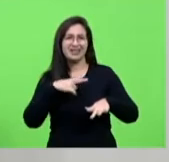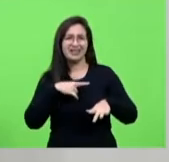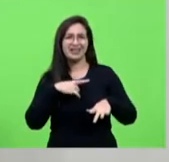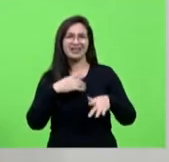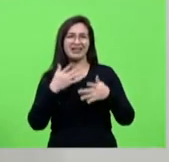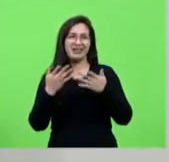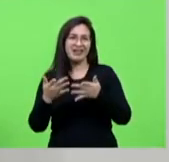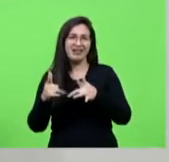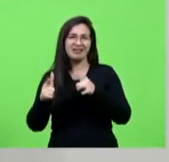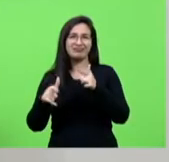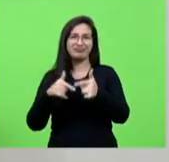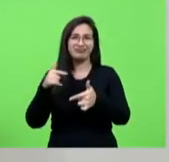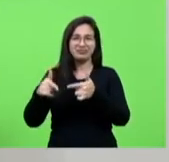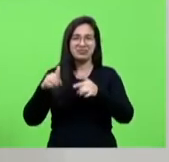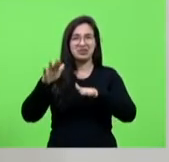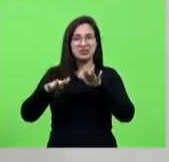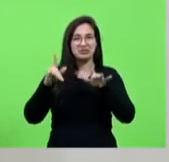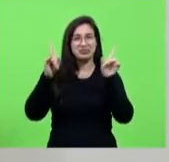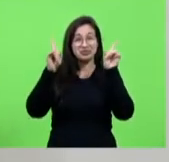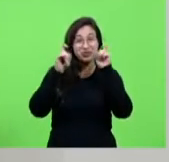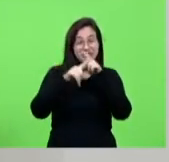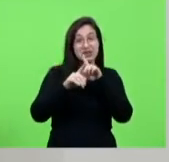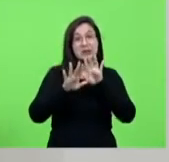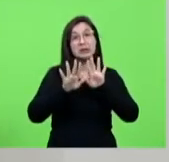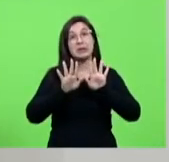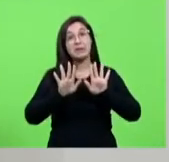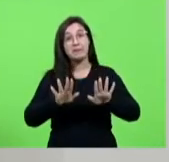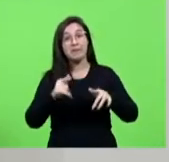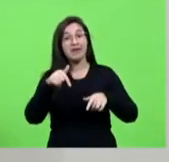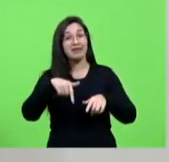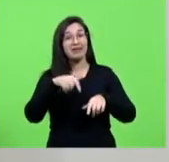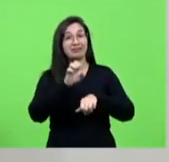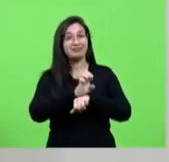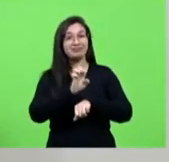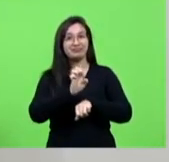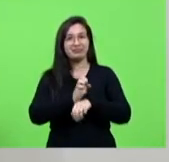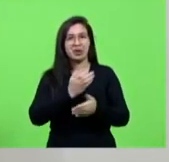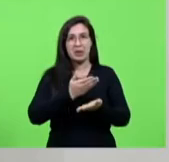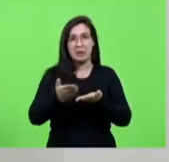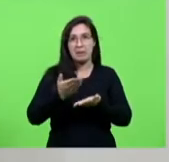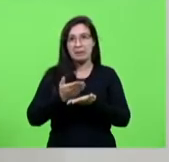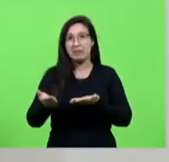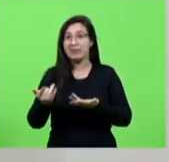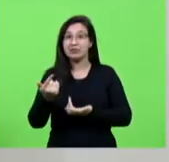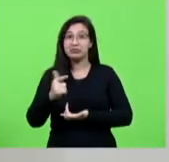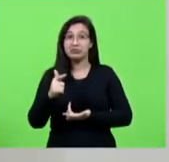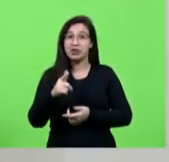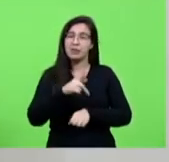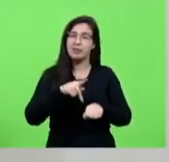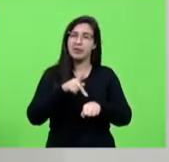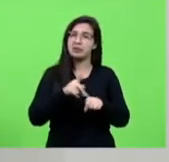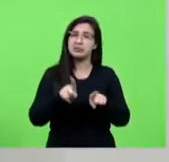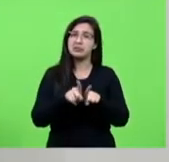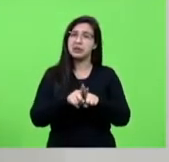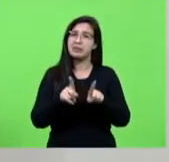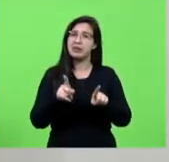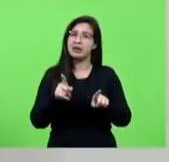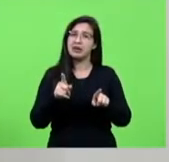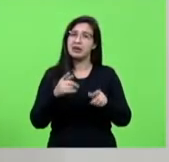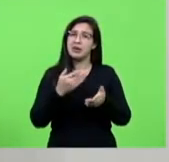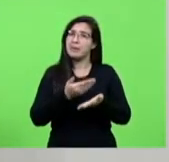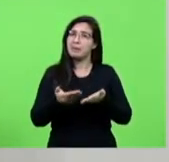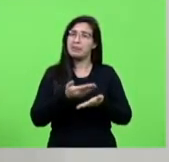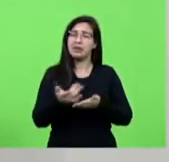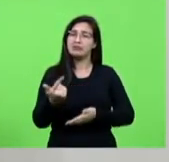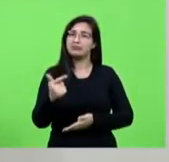do coronavírus, mas, no total, o nosso estado não perdeu receita, o nosso país também não perdeu receita, tenho dito isso,